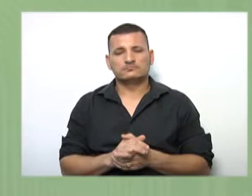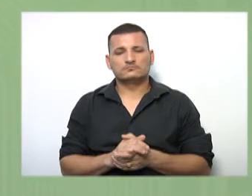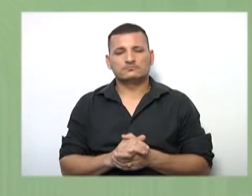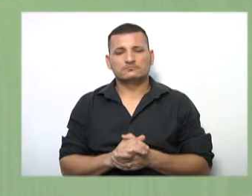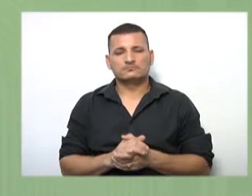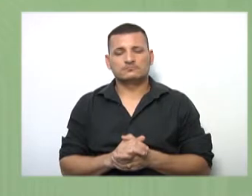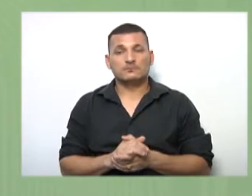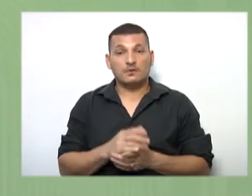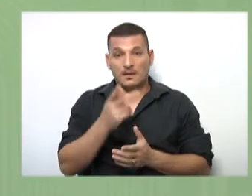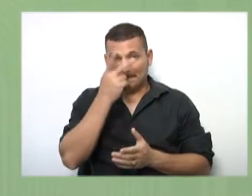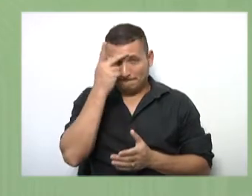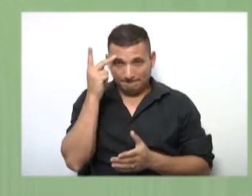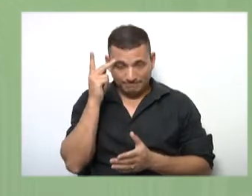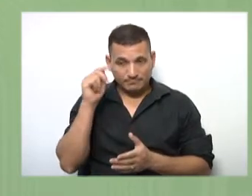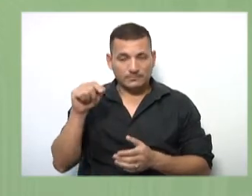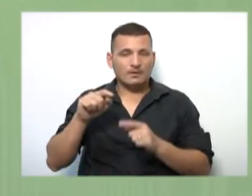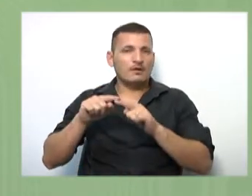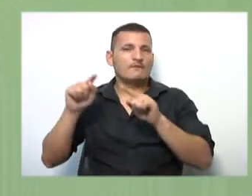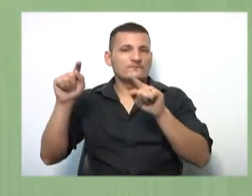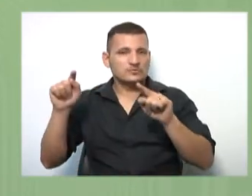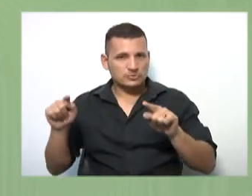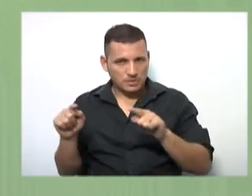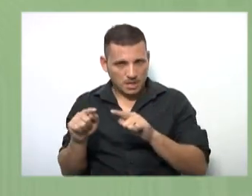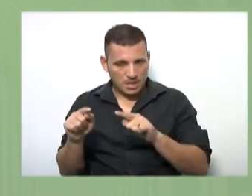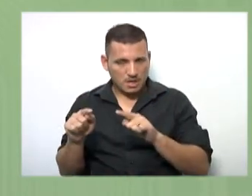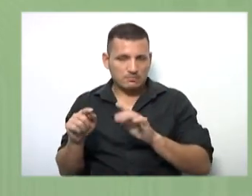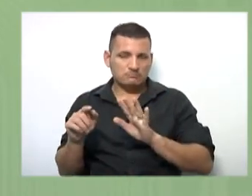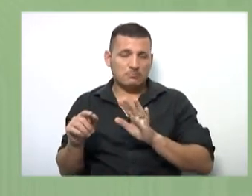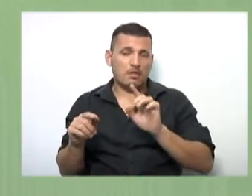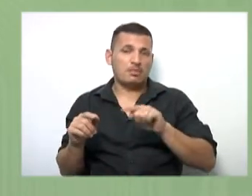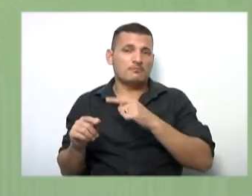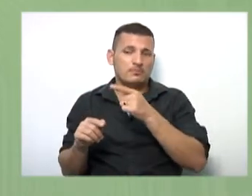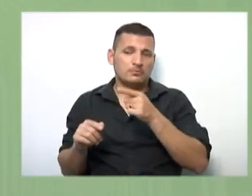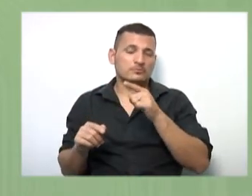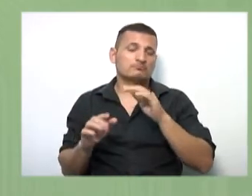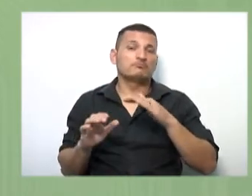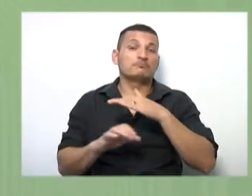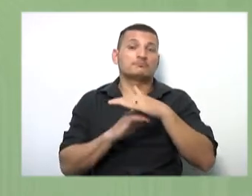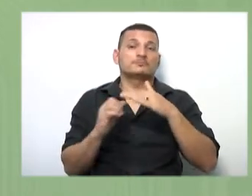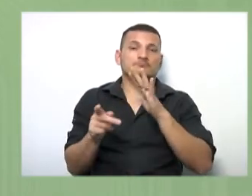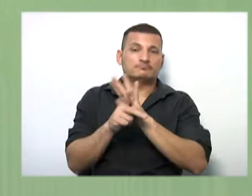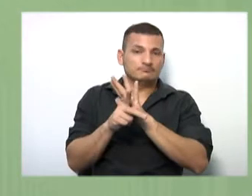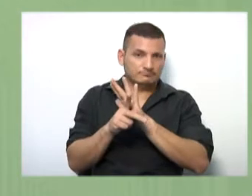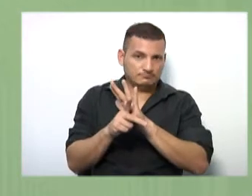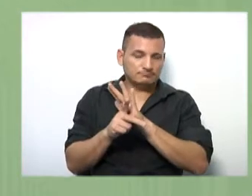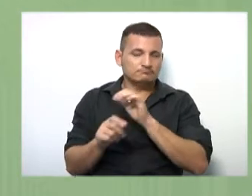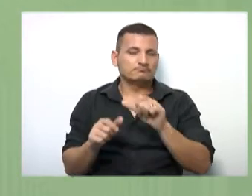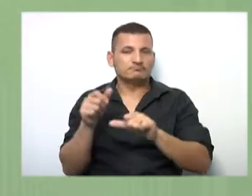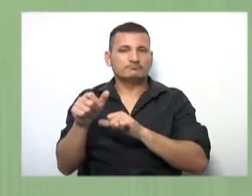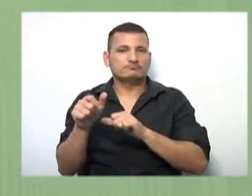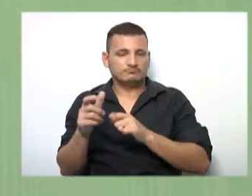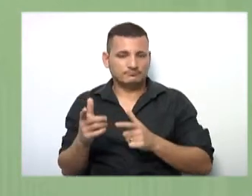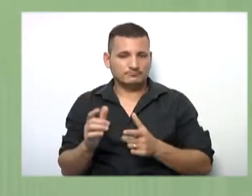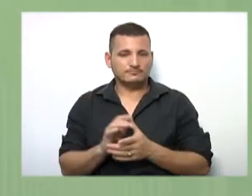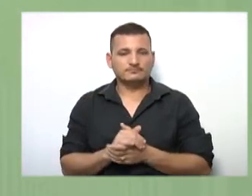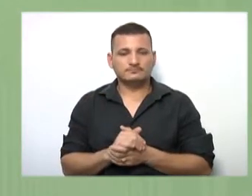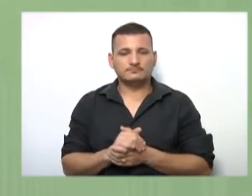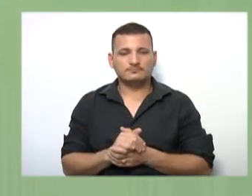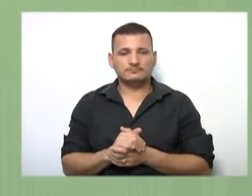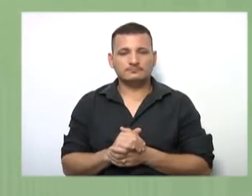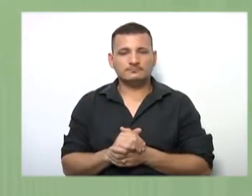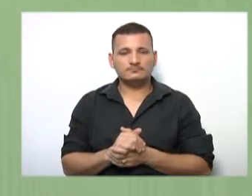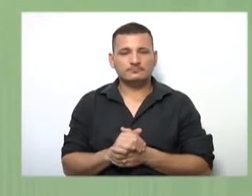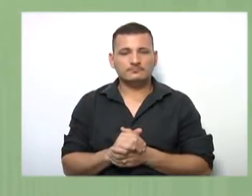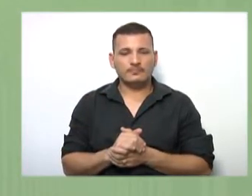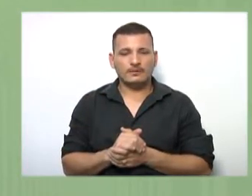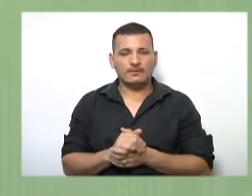em empreendedores. Ele vai unir bens de capitais, que são as unidades de produção, a mão de obras. A gente vai